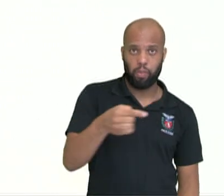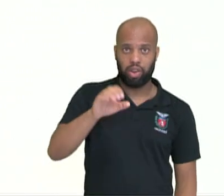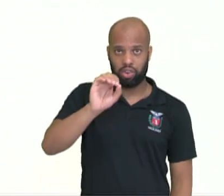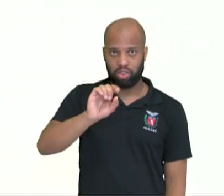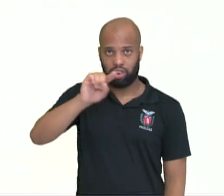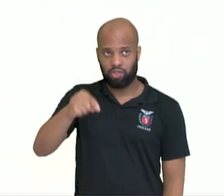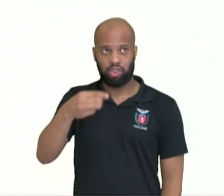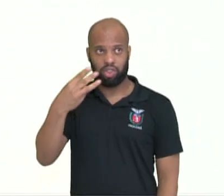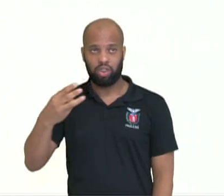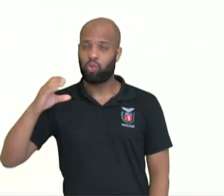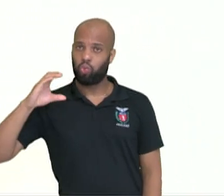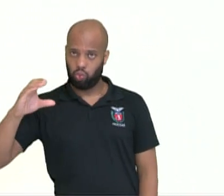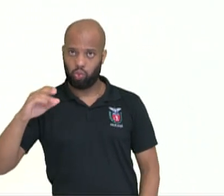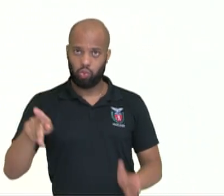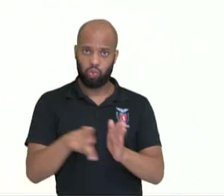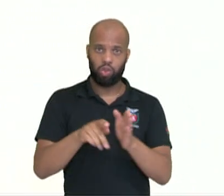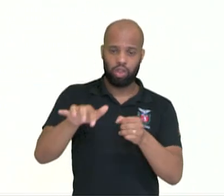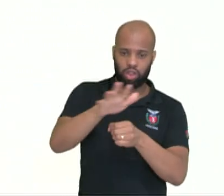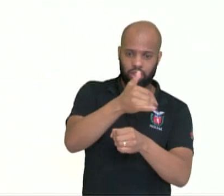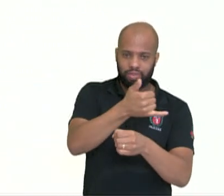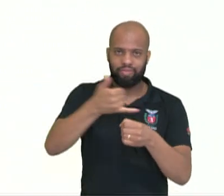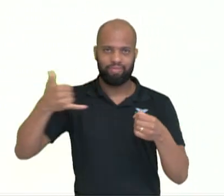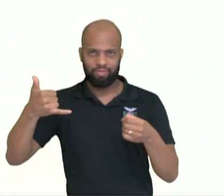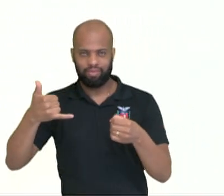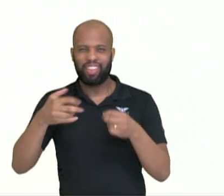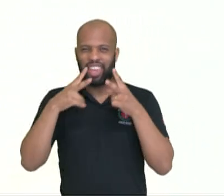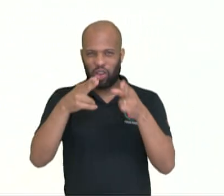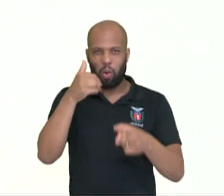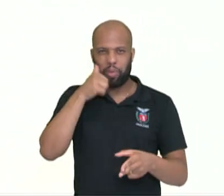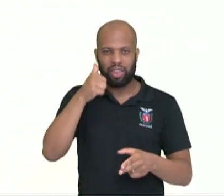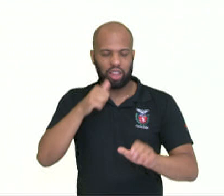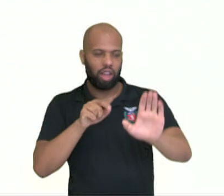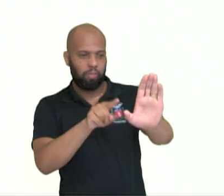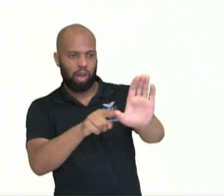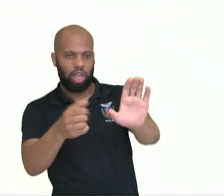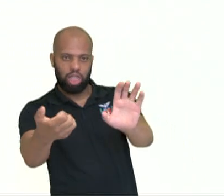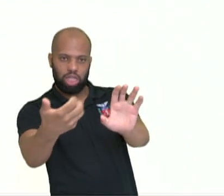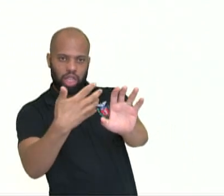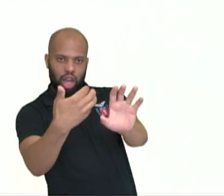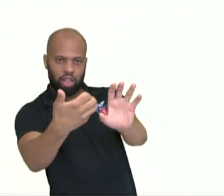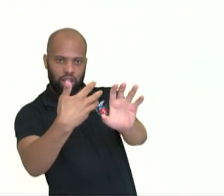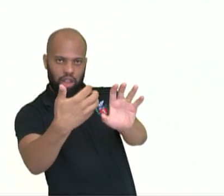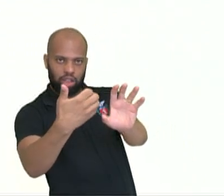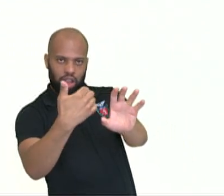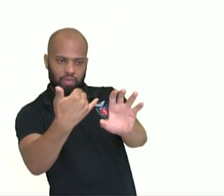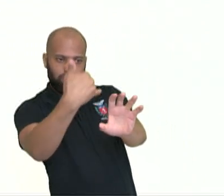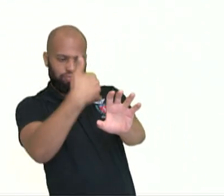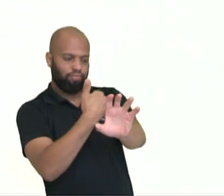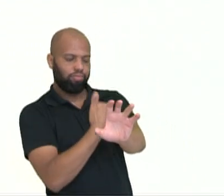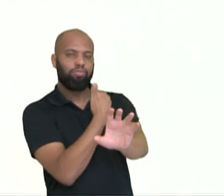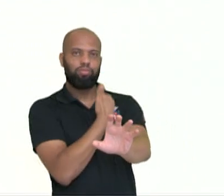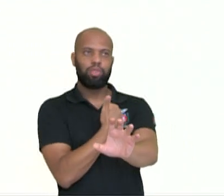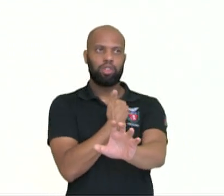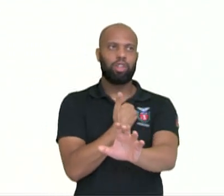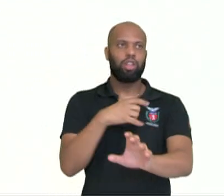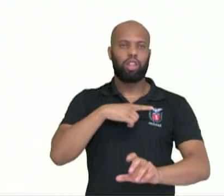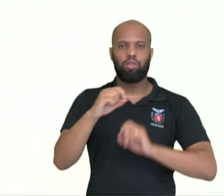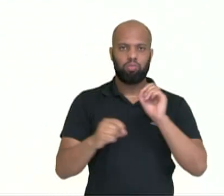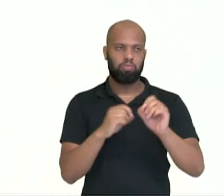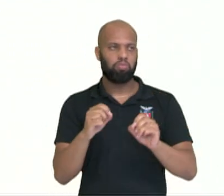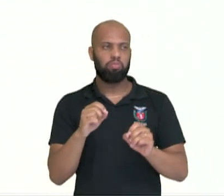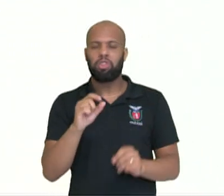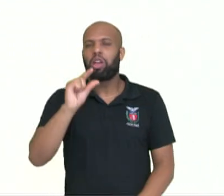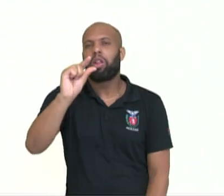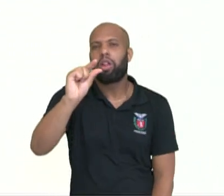elétrica. De carga elétrica. Igual a moça lá recebeu a carga elétrica quando encostou na esfera eletrizada. Então você pegou um corpinho lá,